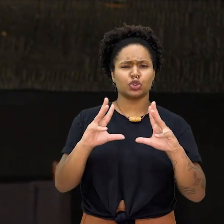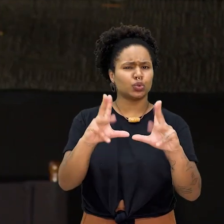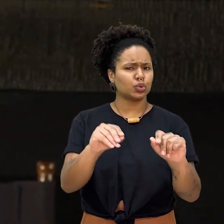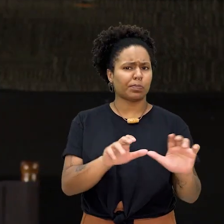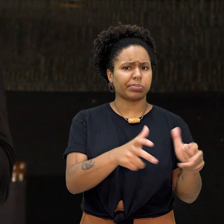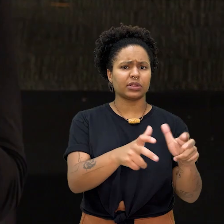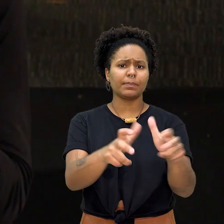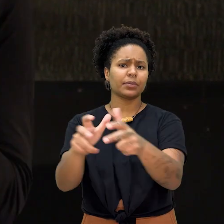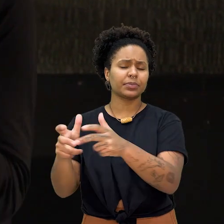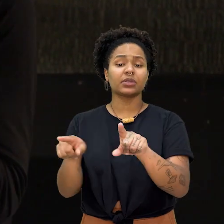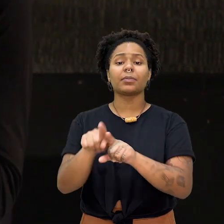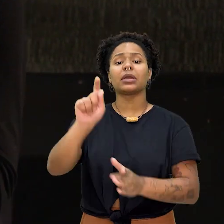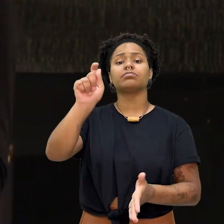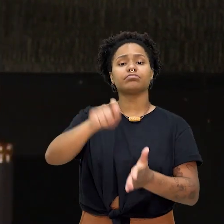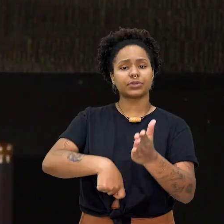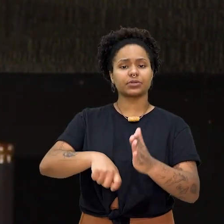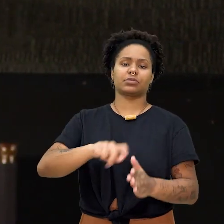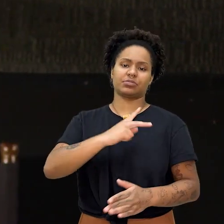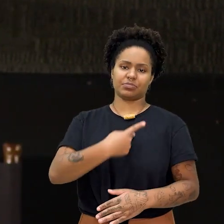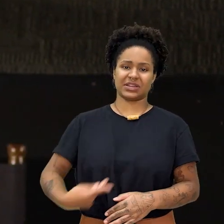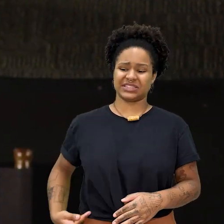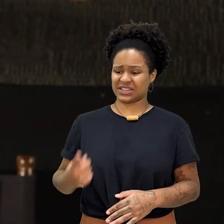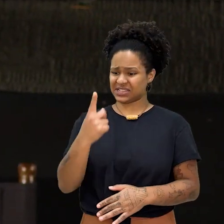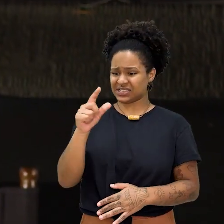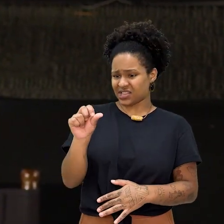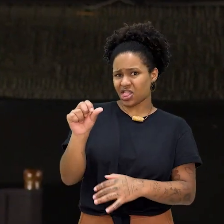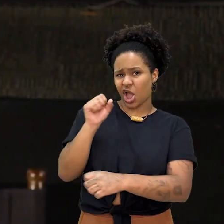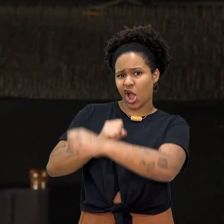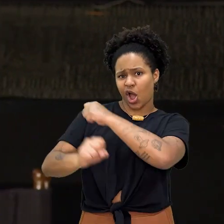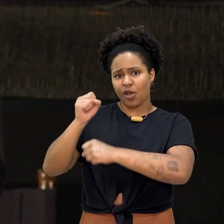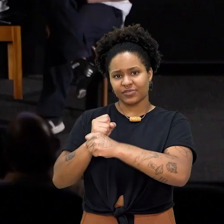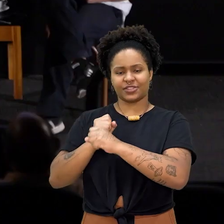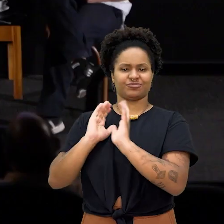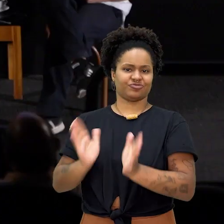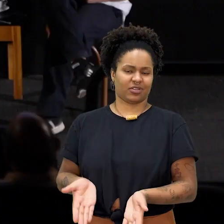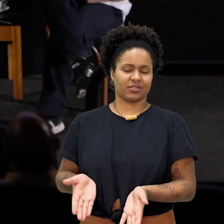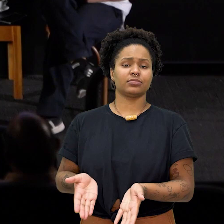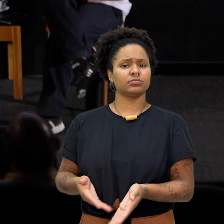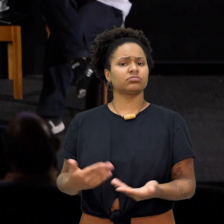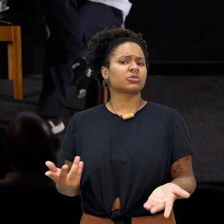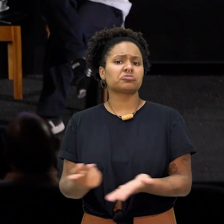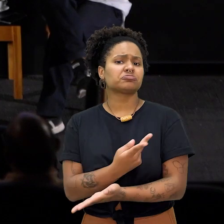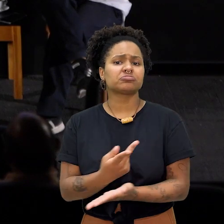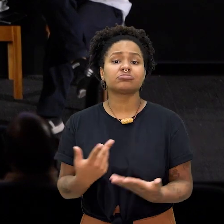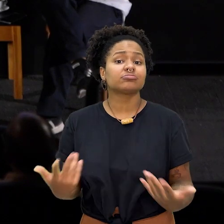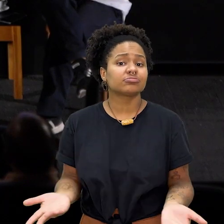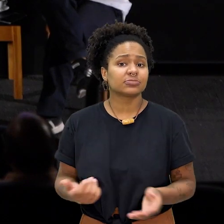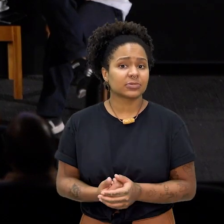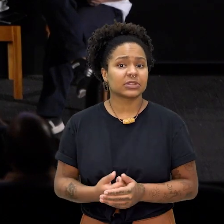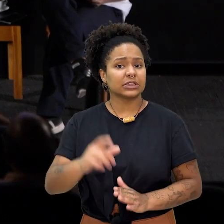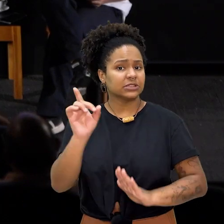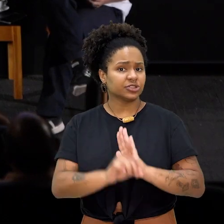e sancionada pelo presidente há 19 anos. Quando vai acontecer?